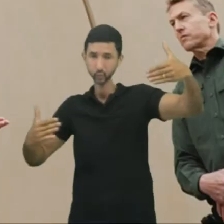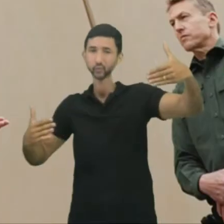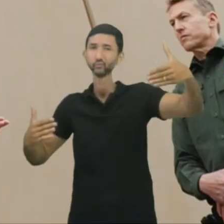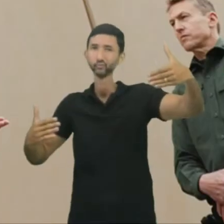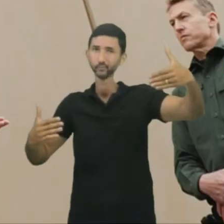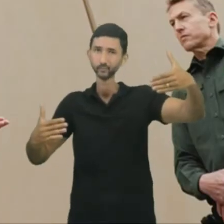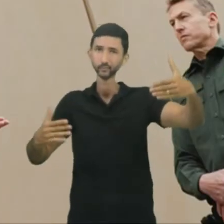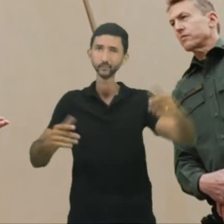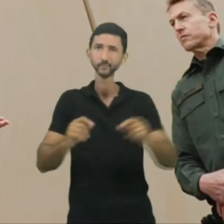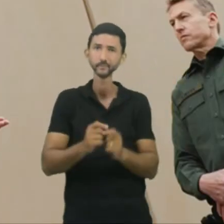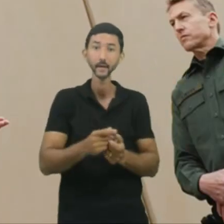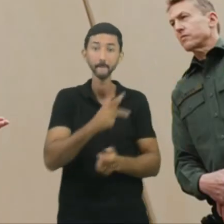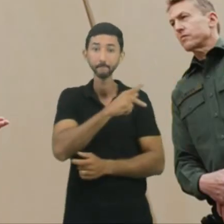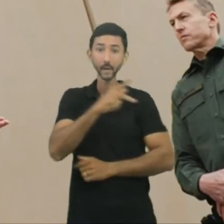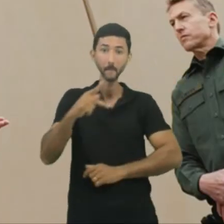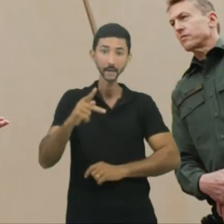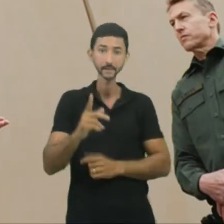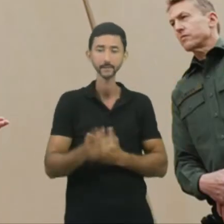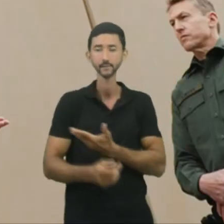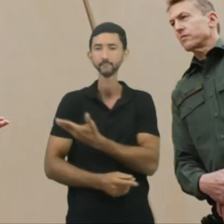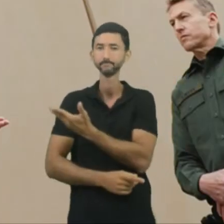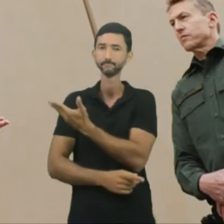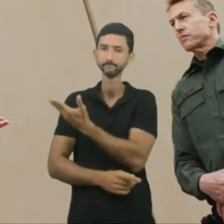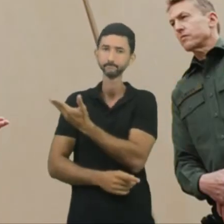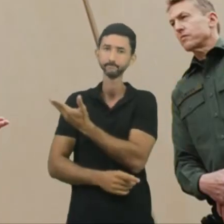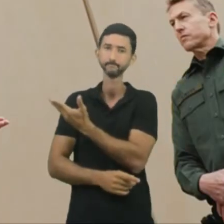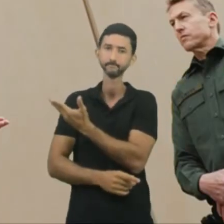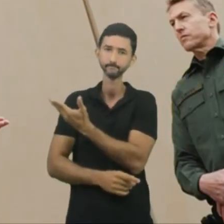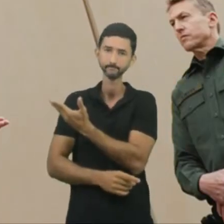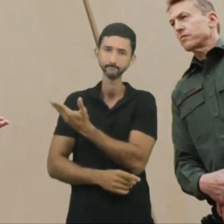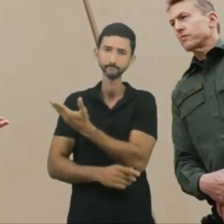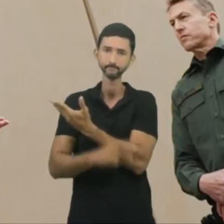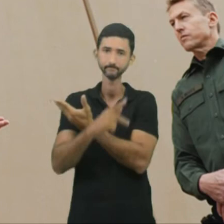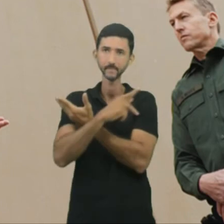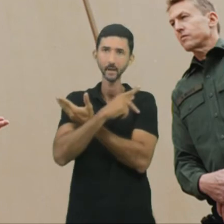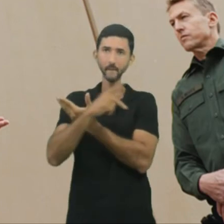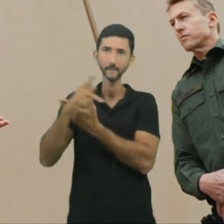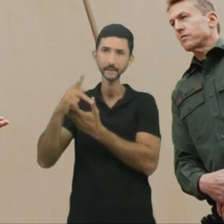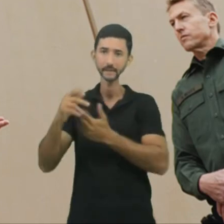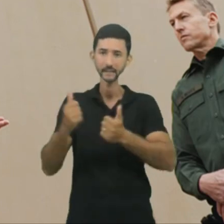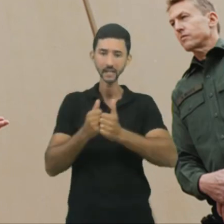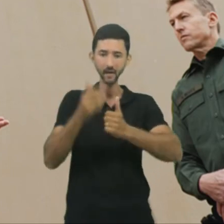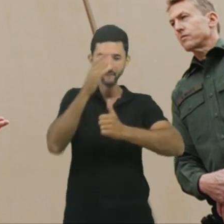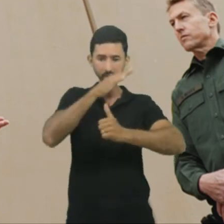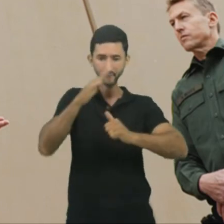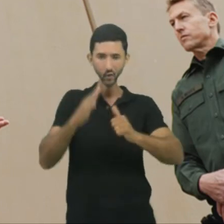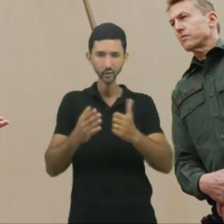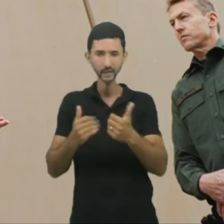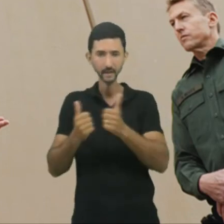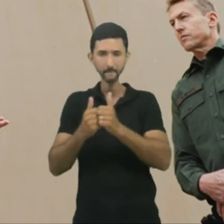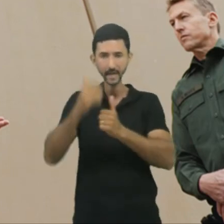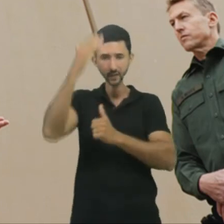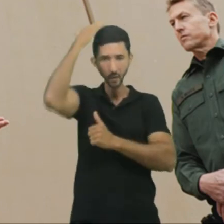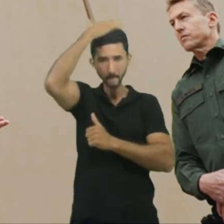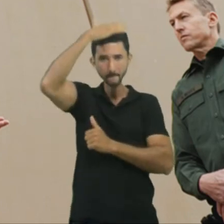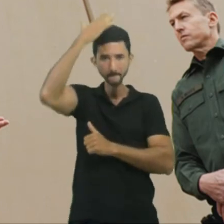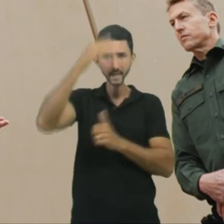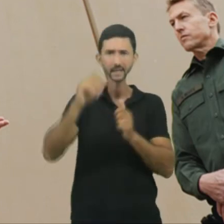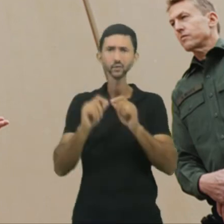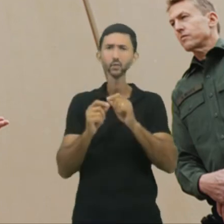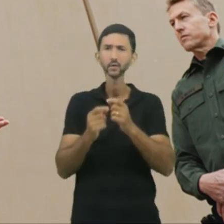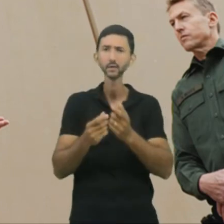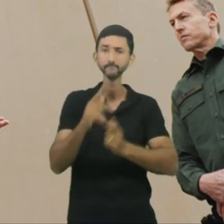O presidente norte-americano que vocês estão vendo na imagem está na fronteira com o México. Nós estamos falando